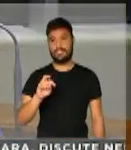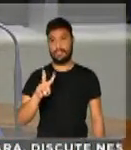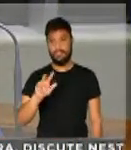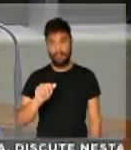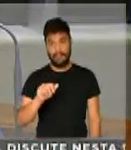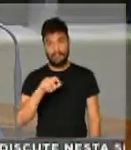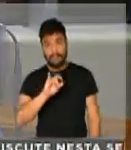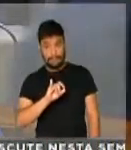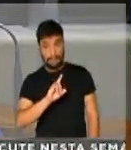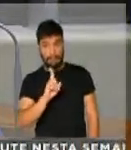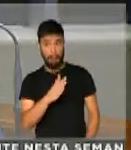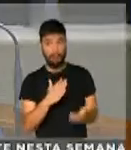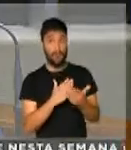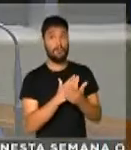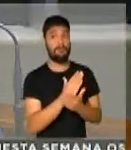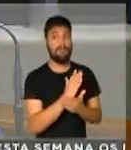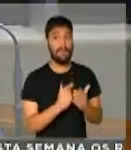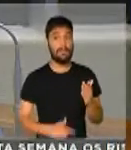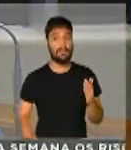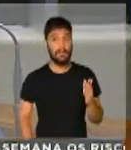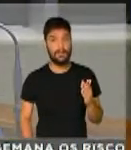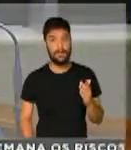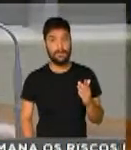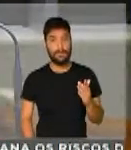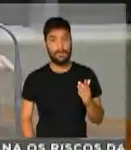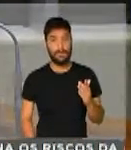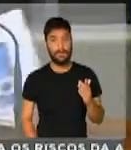não vier a ser aprovada,